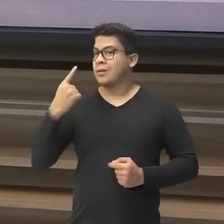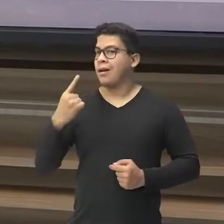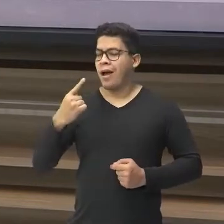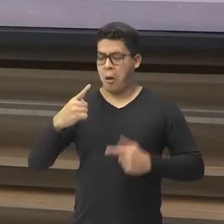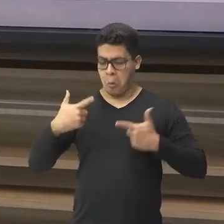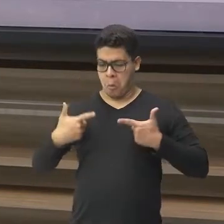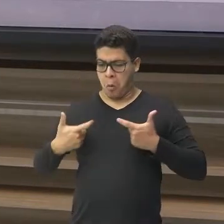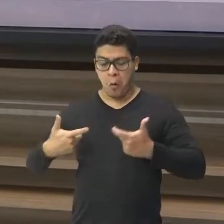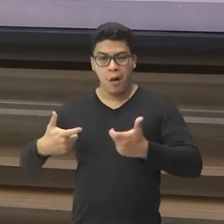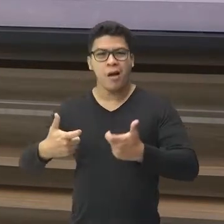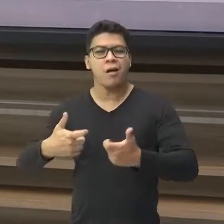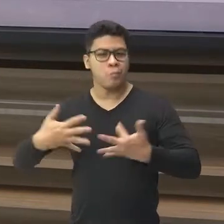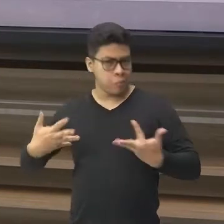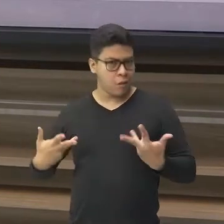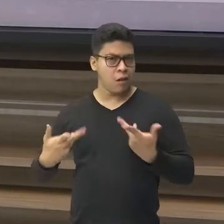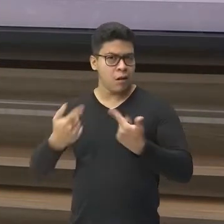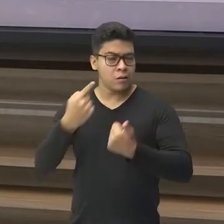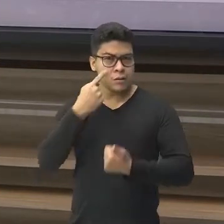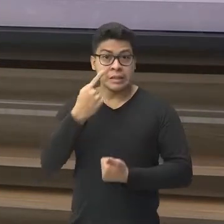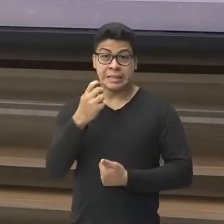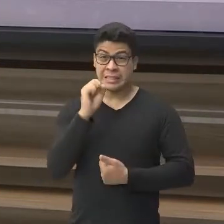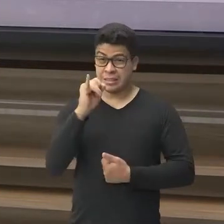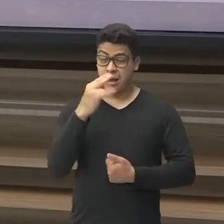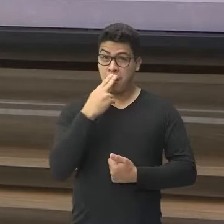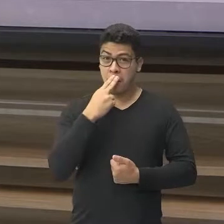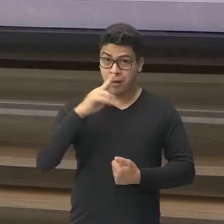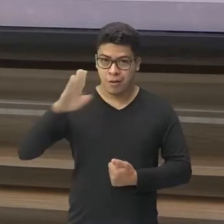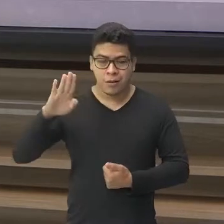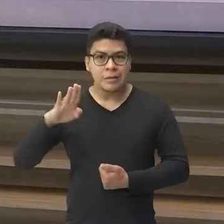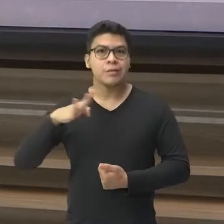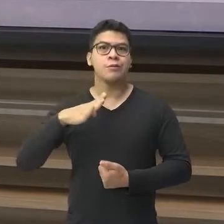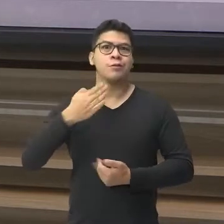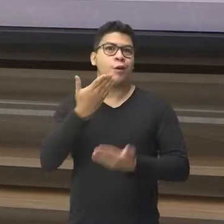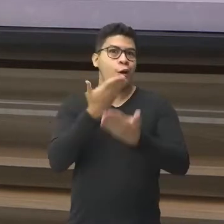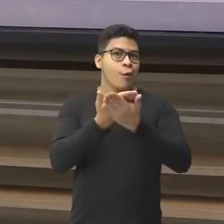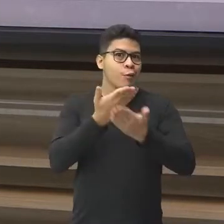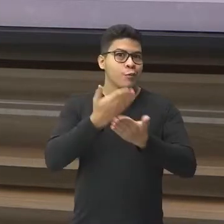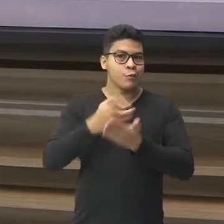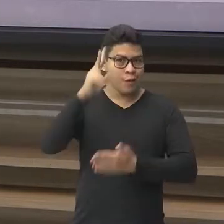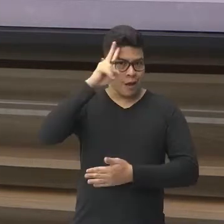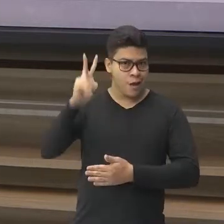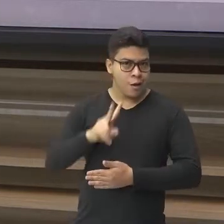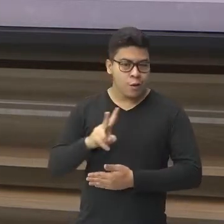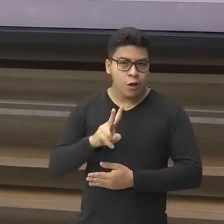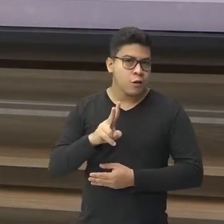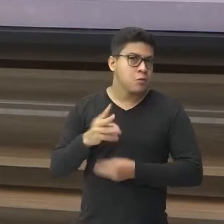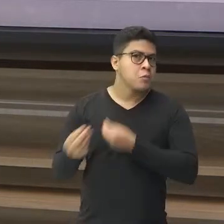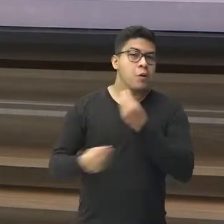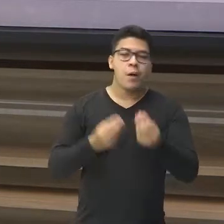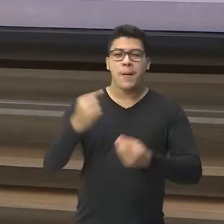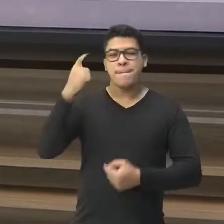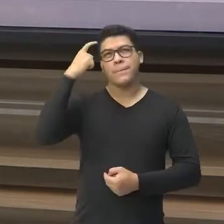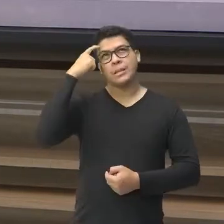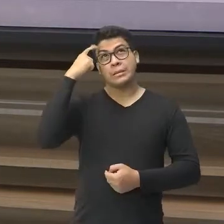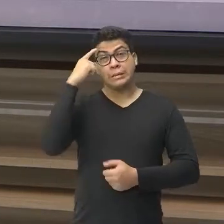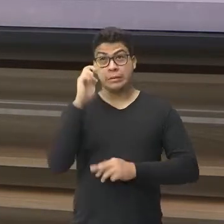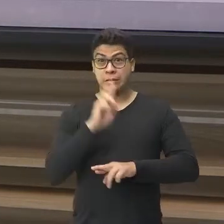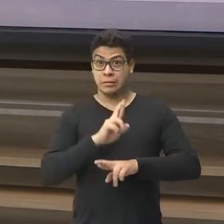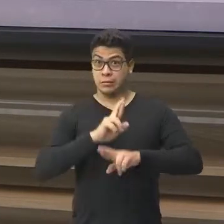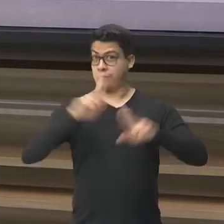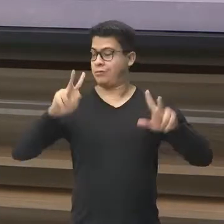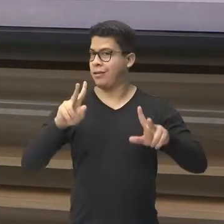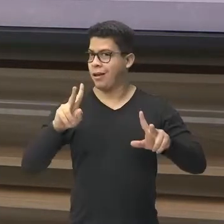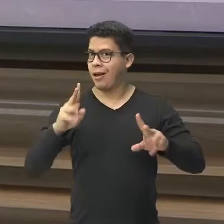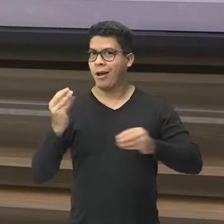bastante, porque eu sempre costumo dizer, se Hitler tivesse estudado história, talvez ele tivesse pensado diferente na hora de atacar a